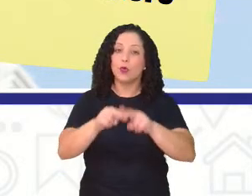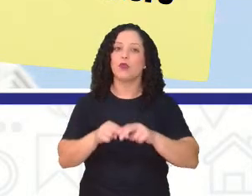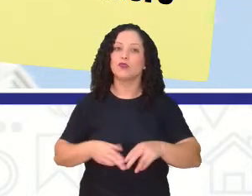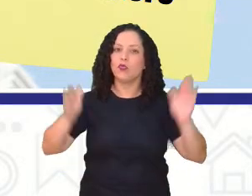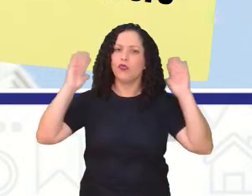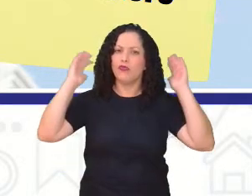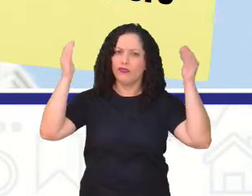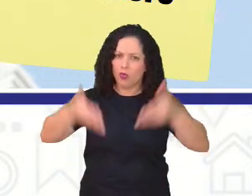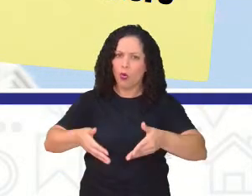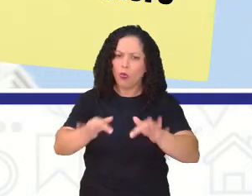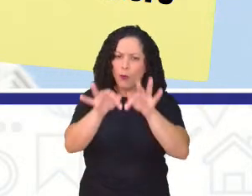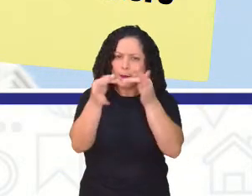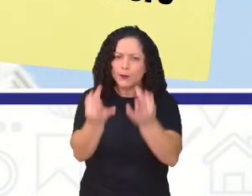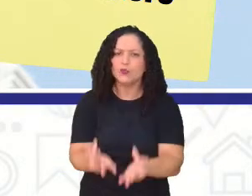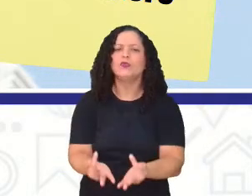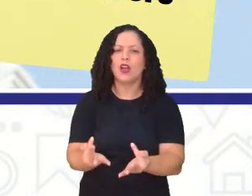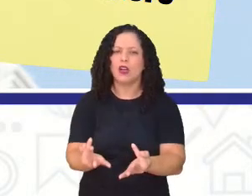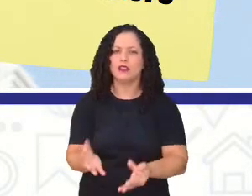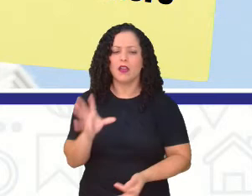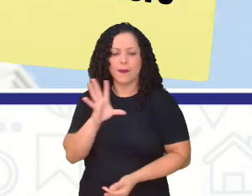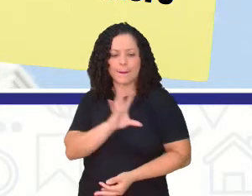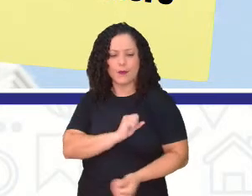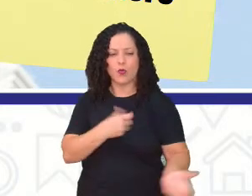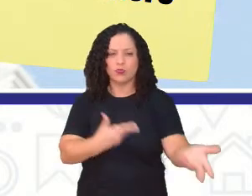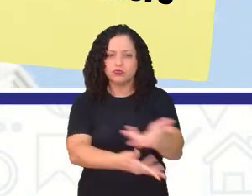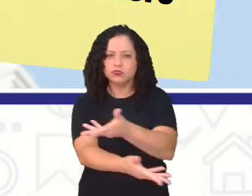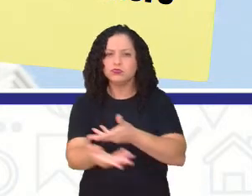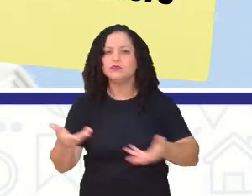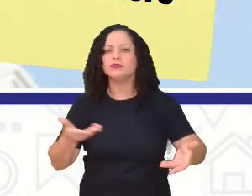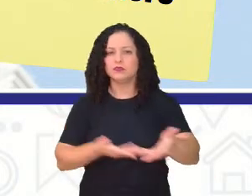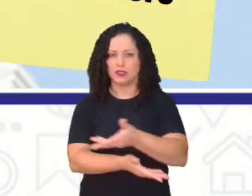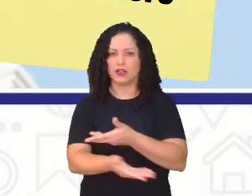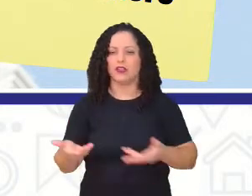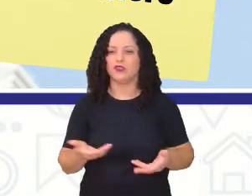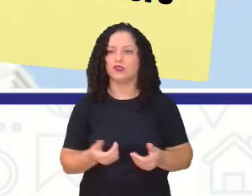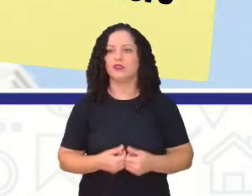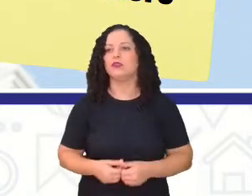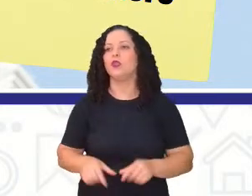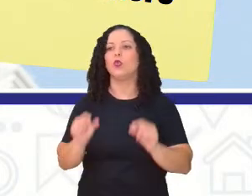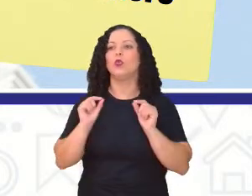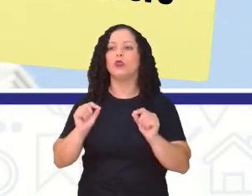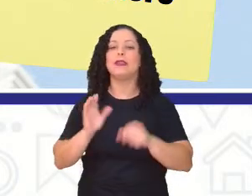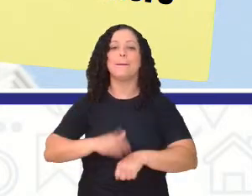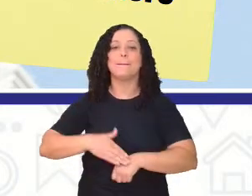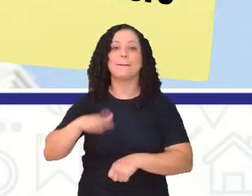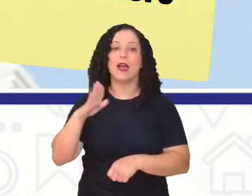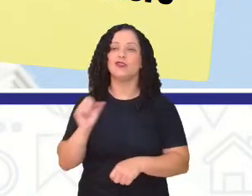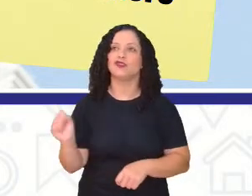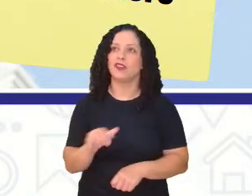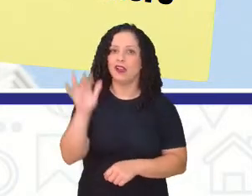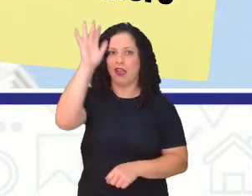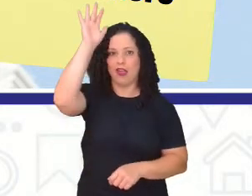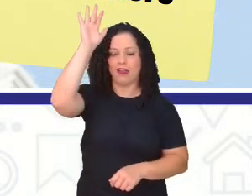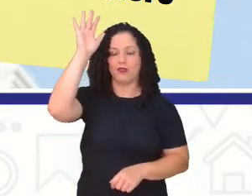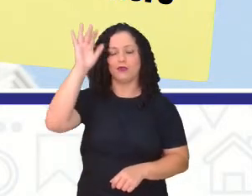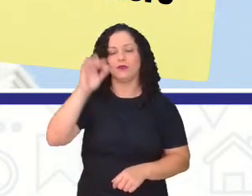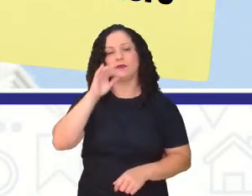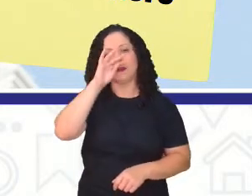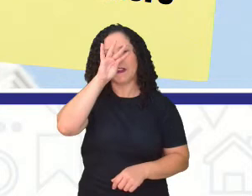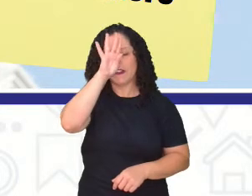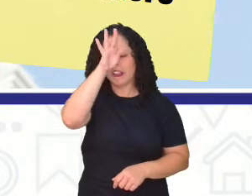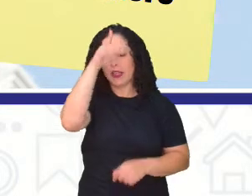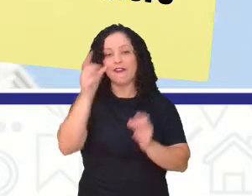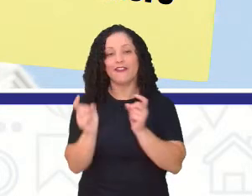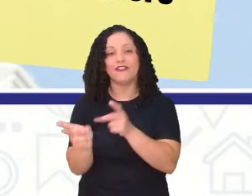fraternidade, caridade. A questão que foi a mais cara, né, aí para os reformadores, que era a questão